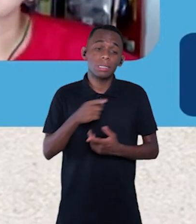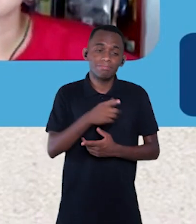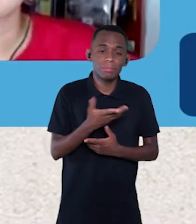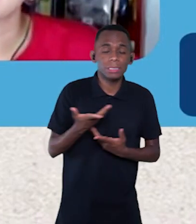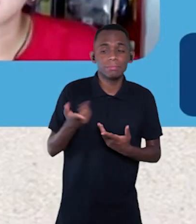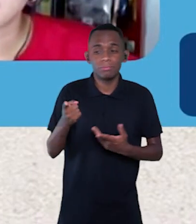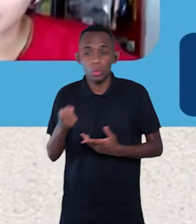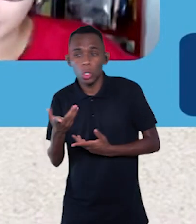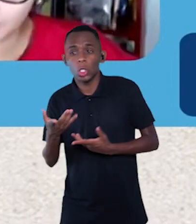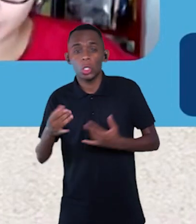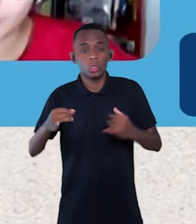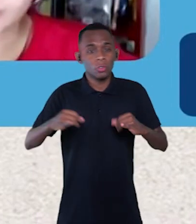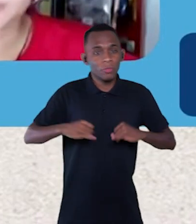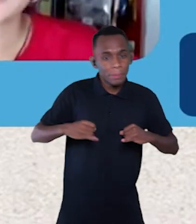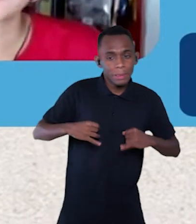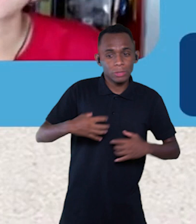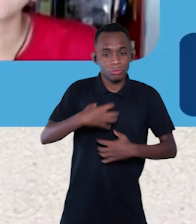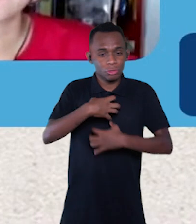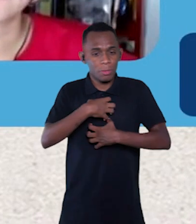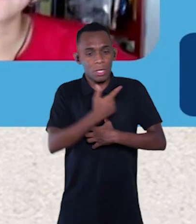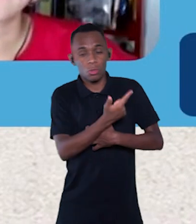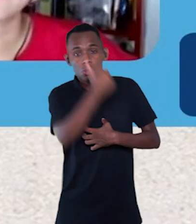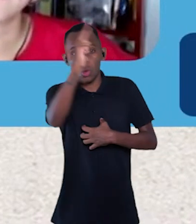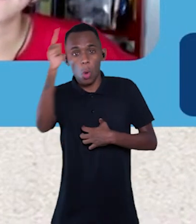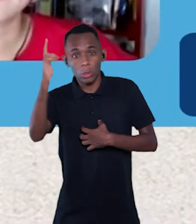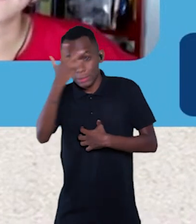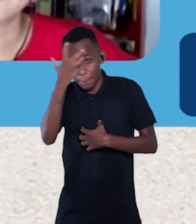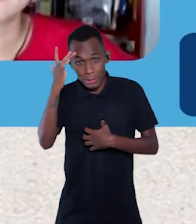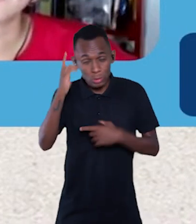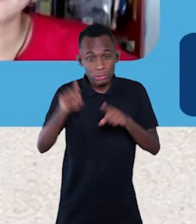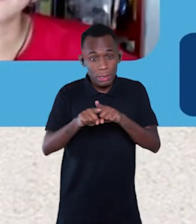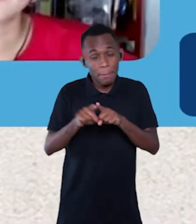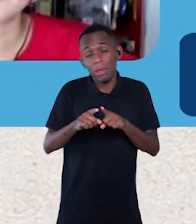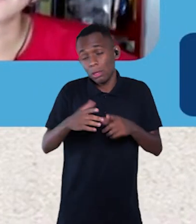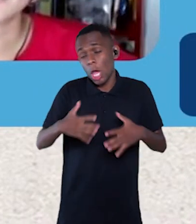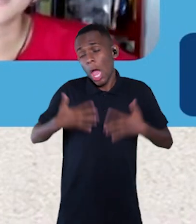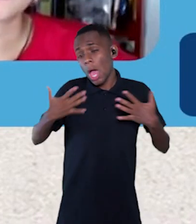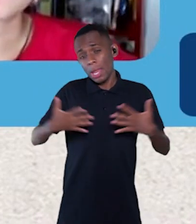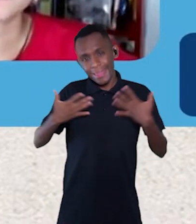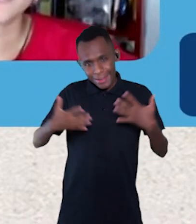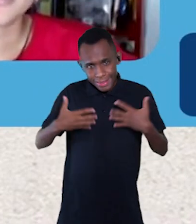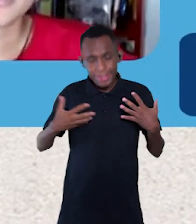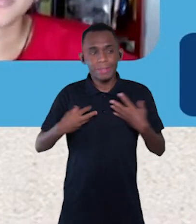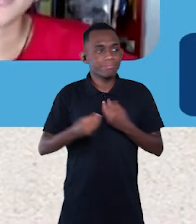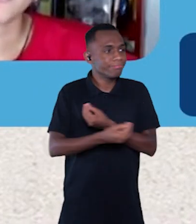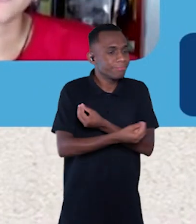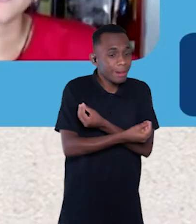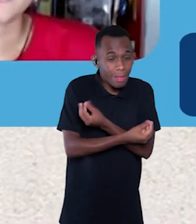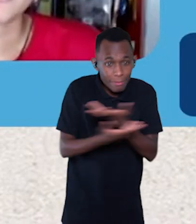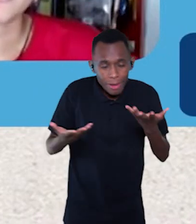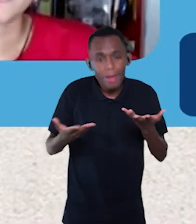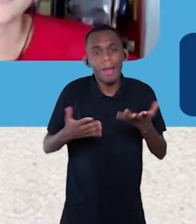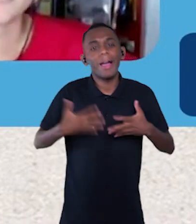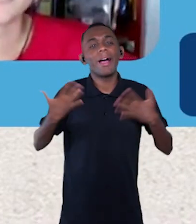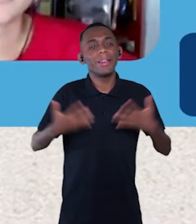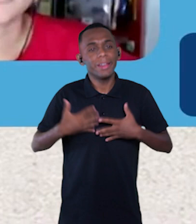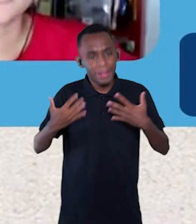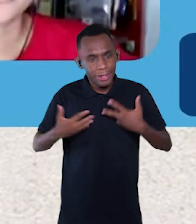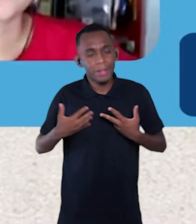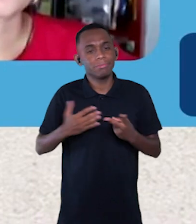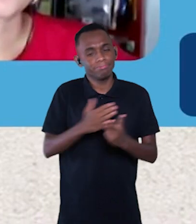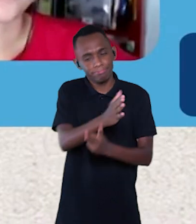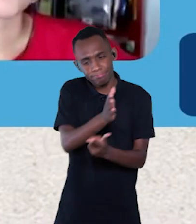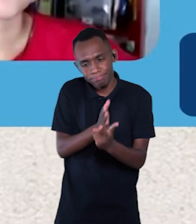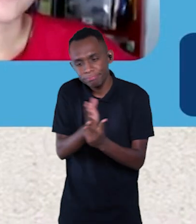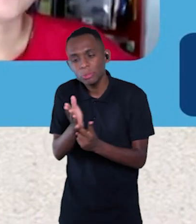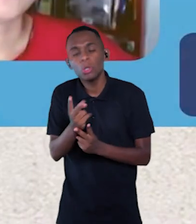dor, lida com o sentimento do outro e lida com a alegria também, de levar uma alegria das duas formas, né? Os dois você traz de